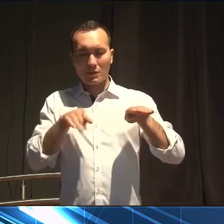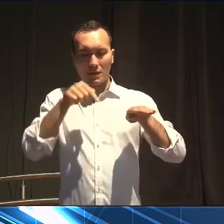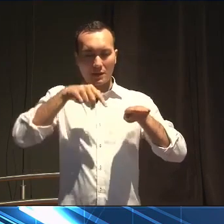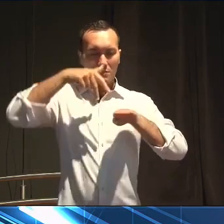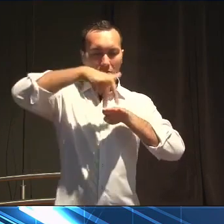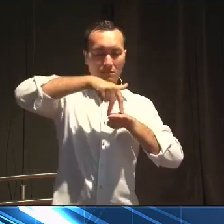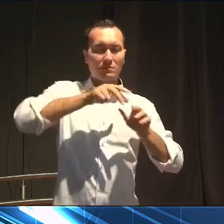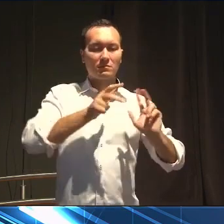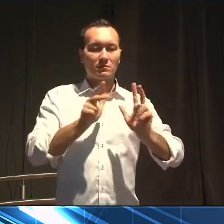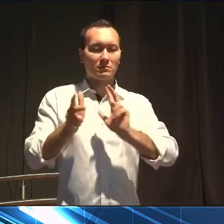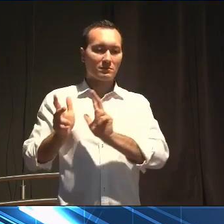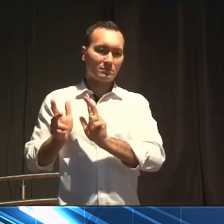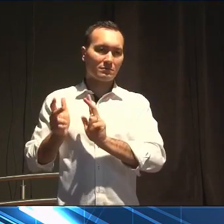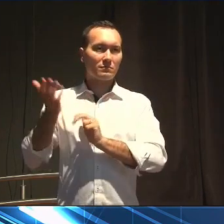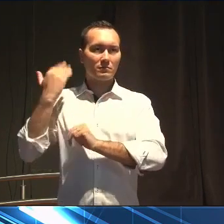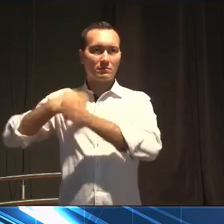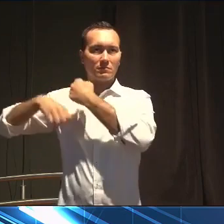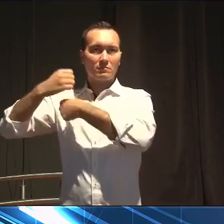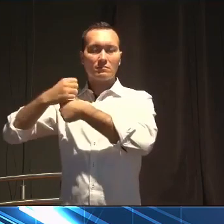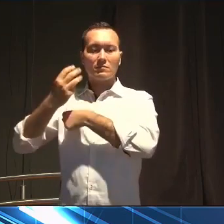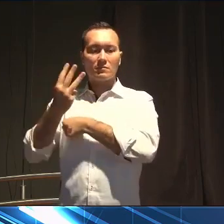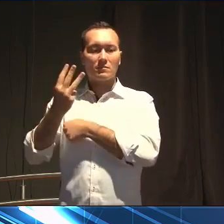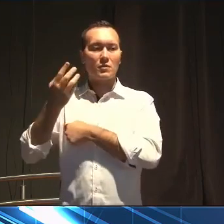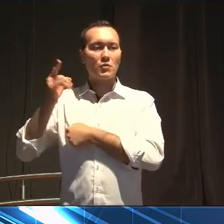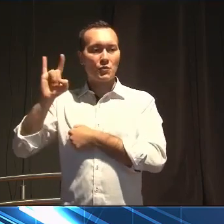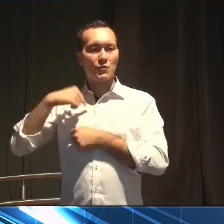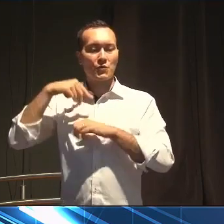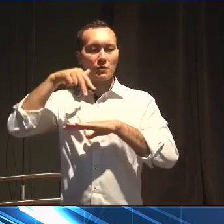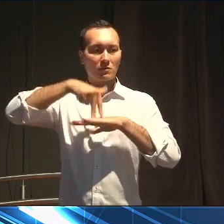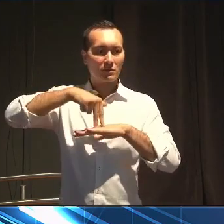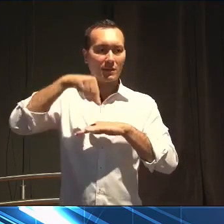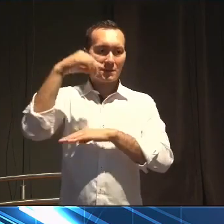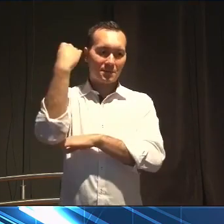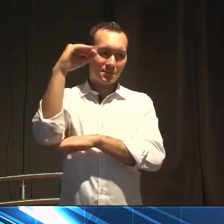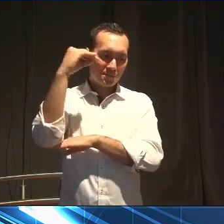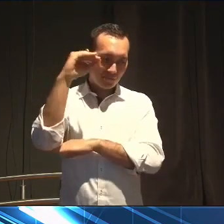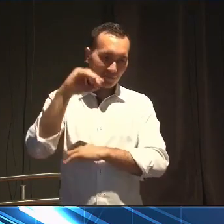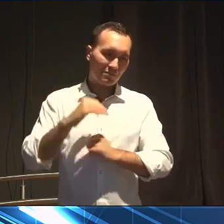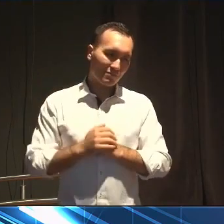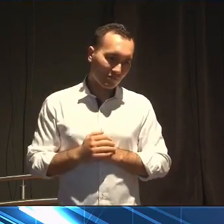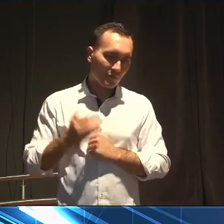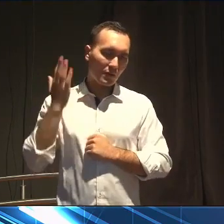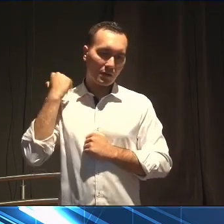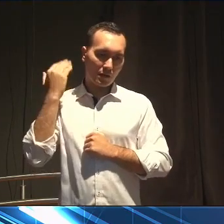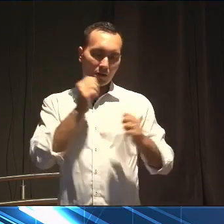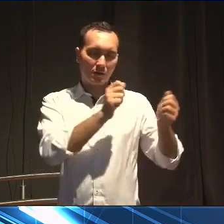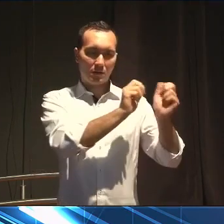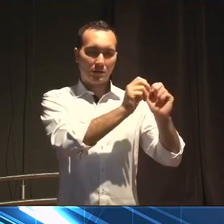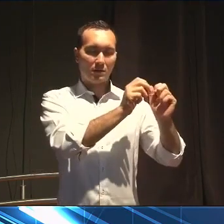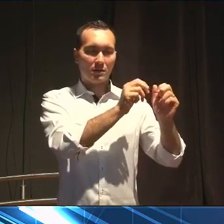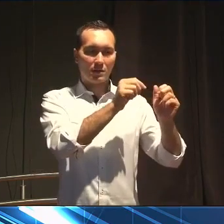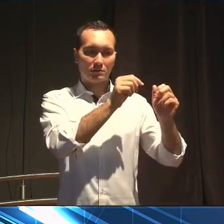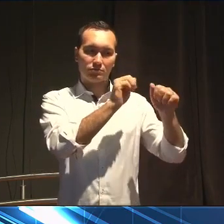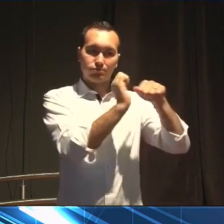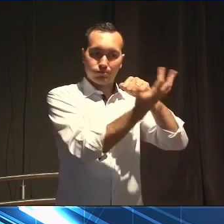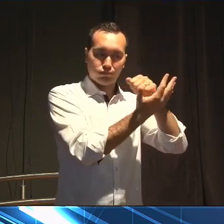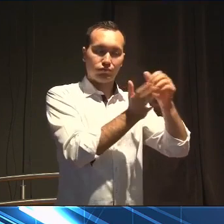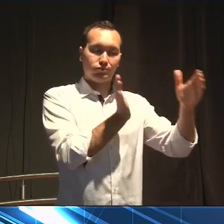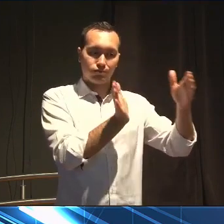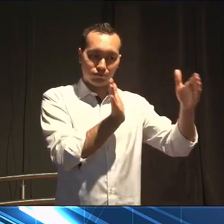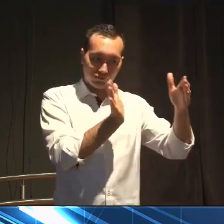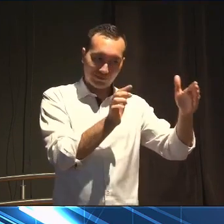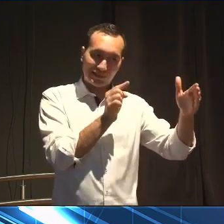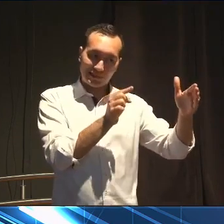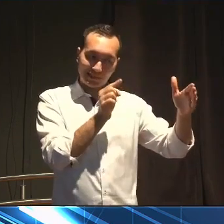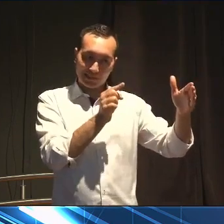que 3 anos que eu subi a última vez no palco do TDC e foi aqui em Porto Alegre, né. Antes lá da pandemia, que era para durar 15 dias e a gente sabe o resto